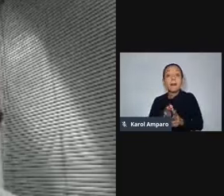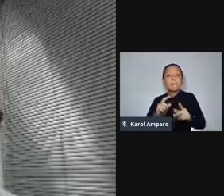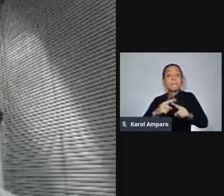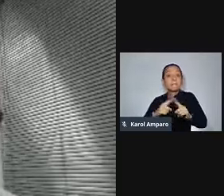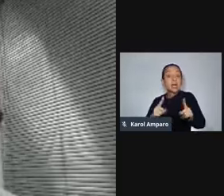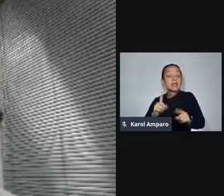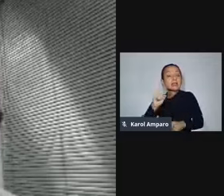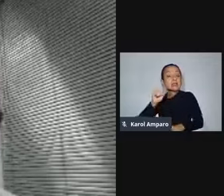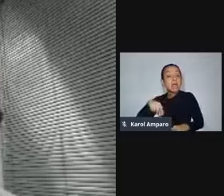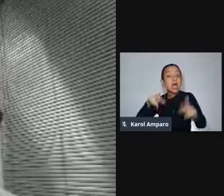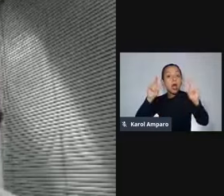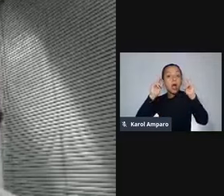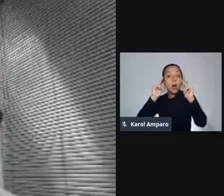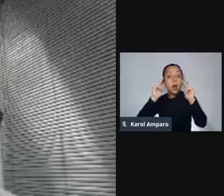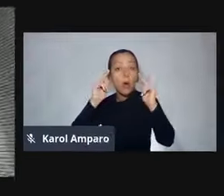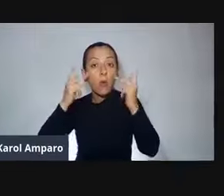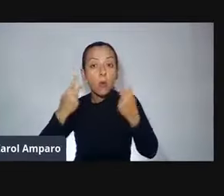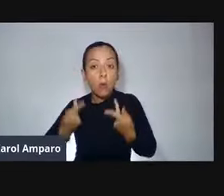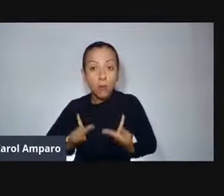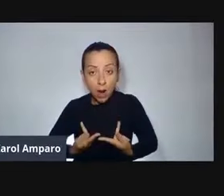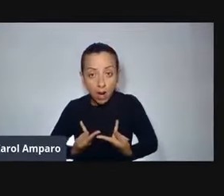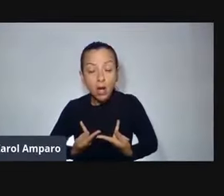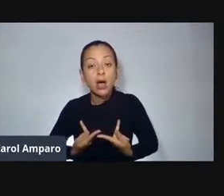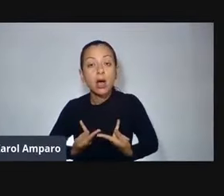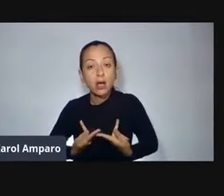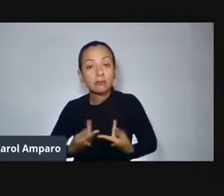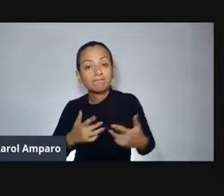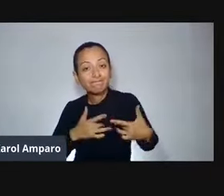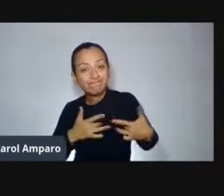tem para poder passar para ele, né?